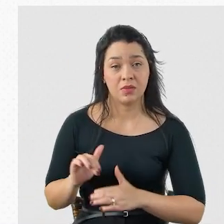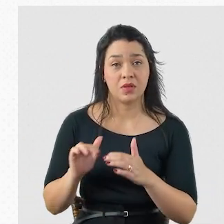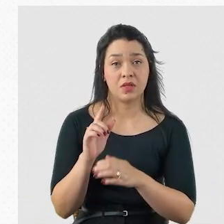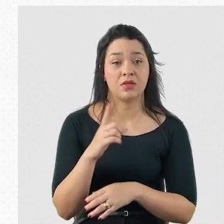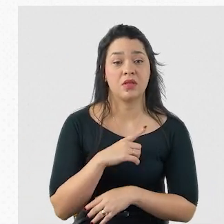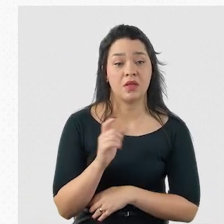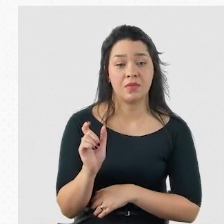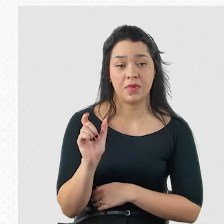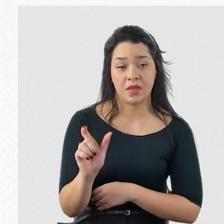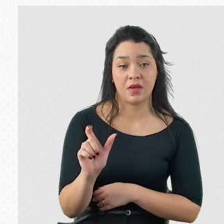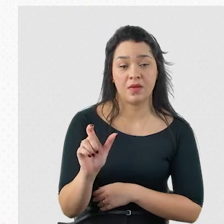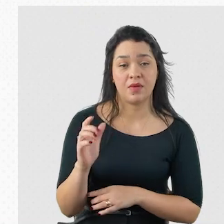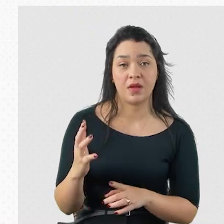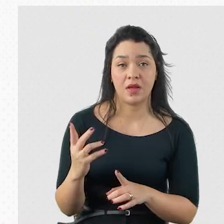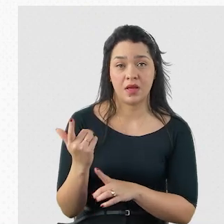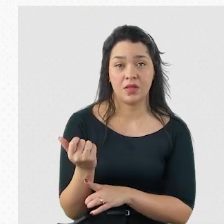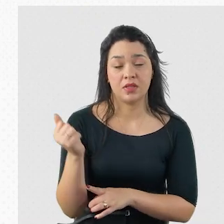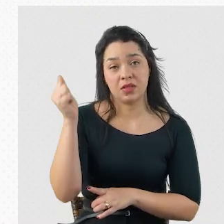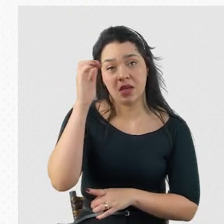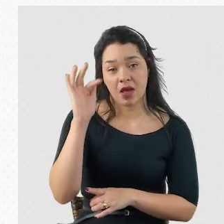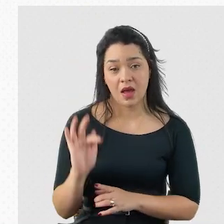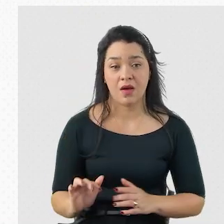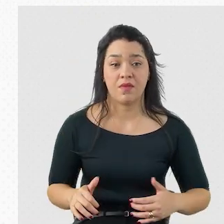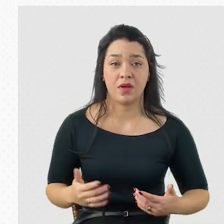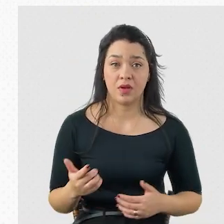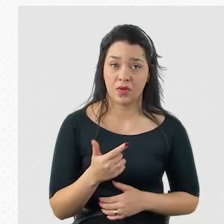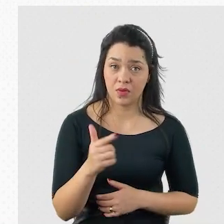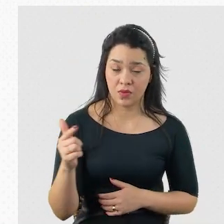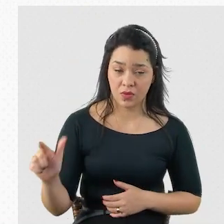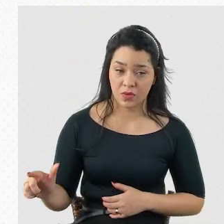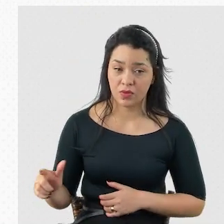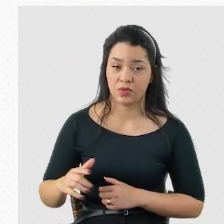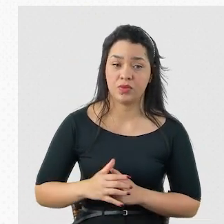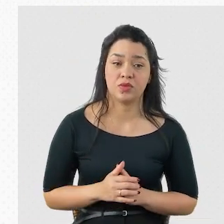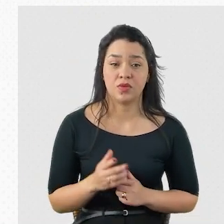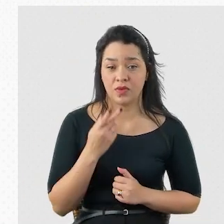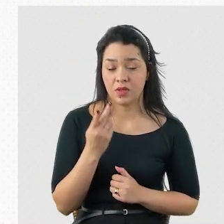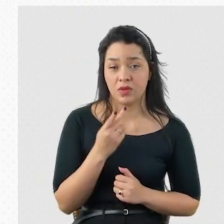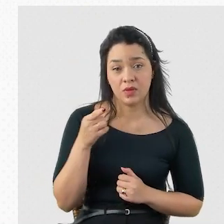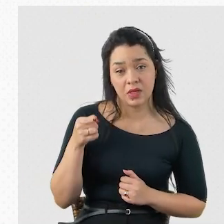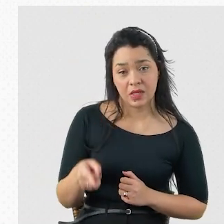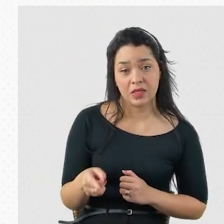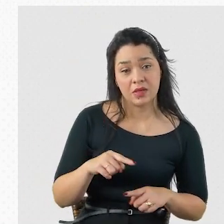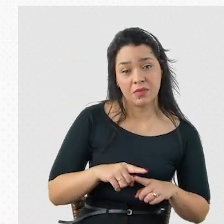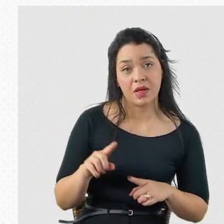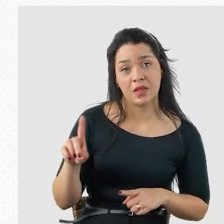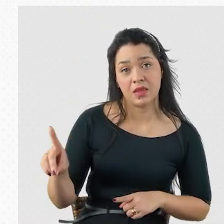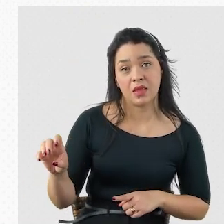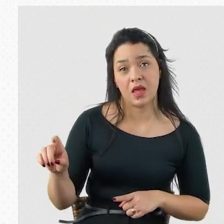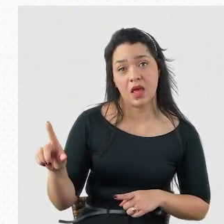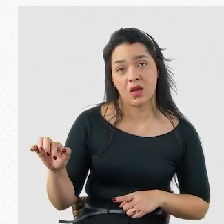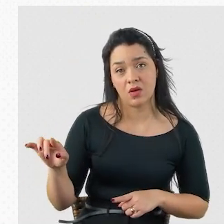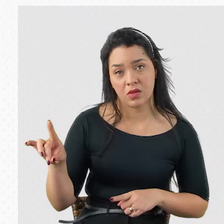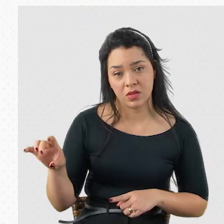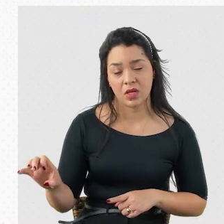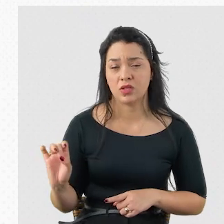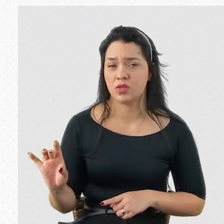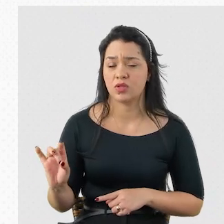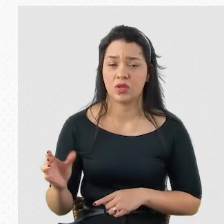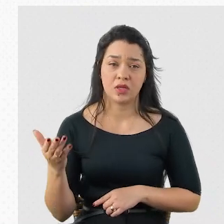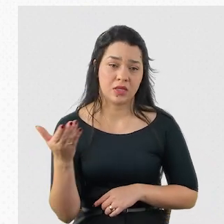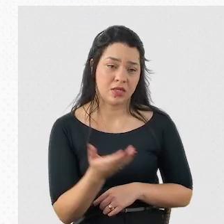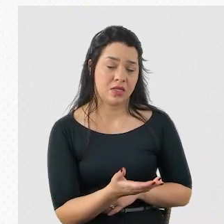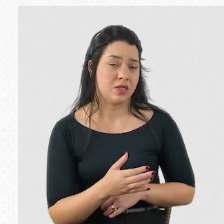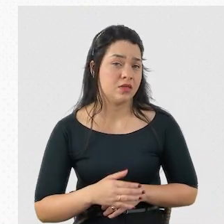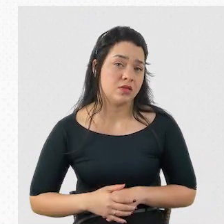própria palavra arte afro-brasileira, entre outras coisas. Estou falando pontualmente dessa, mas quando a gente fala de decolonialidade, a gente está falando só disso, a gente está falando de